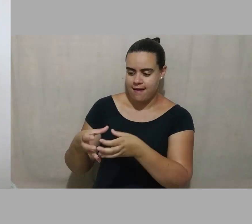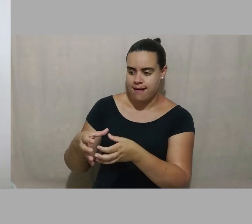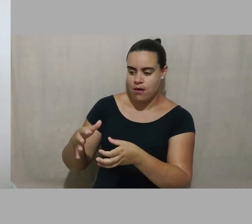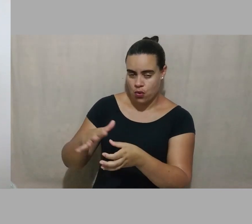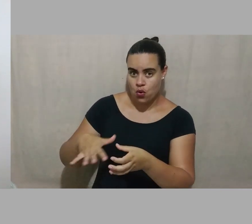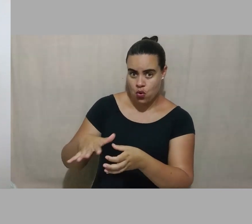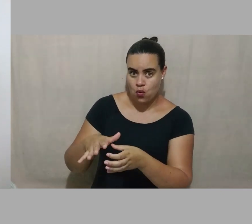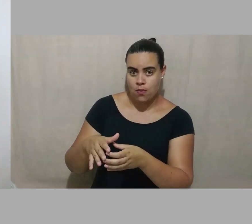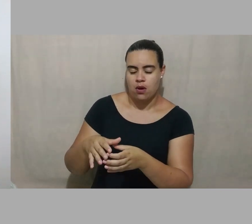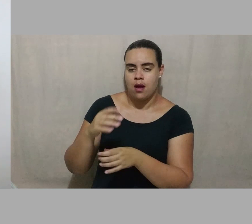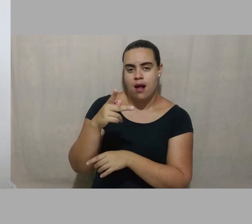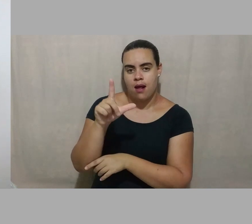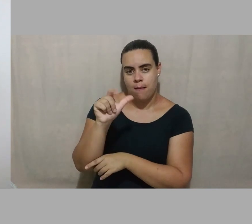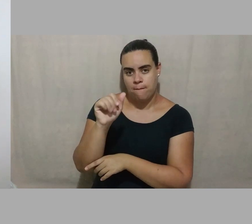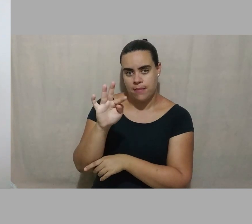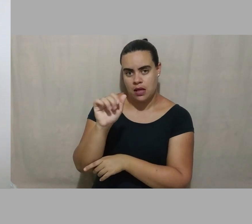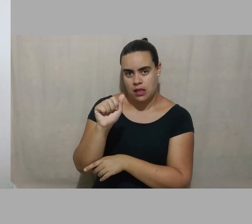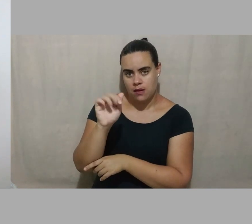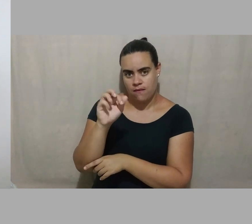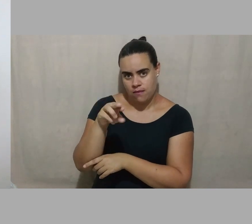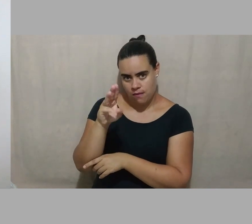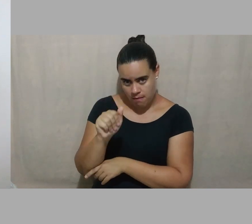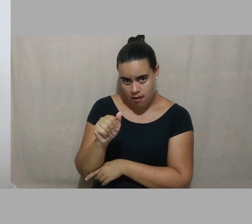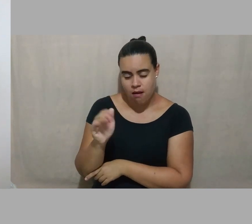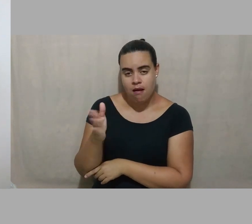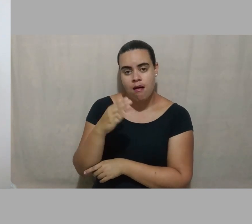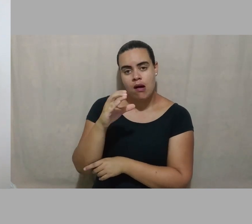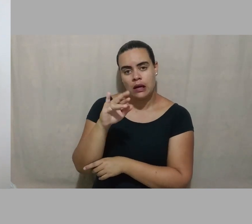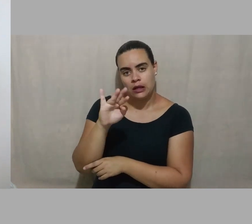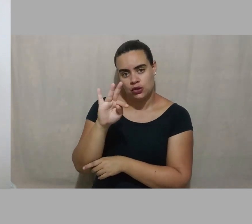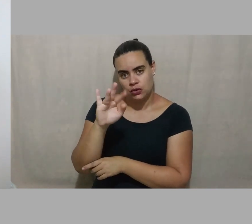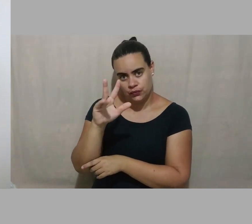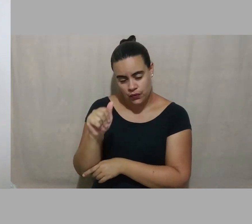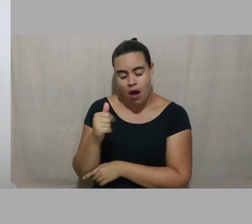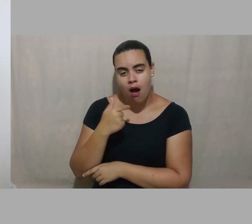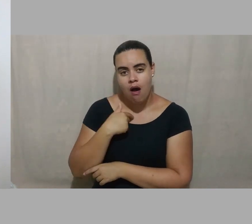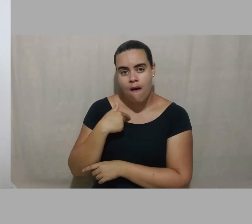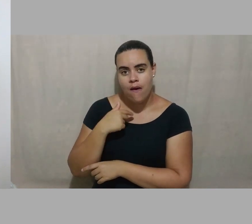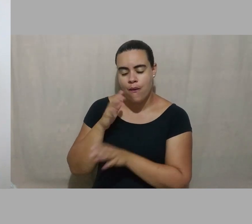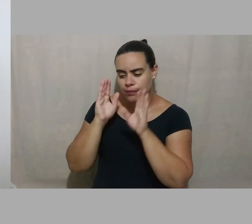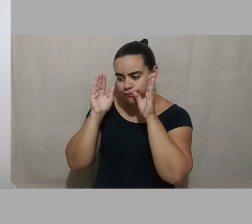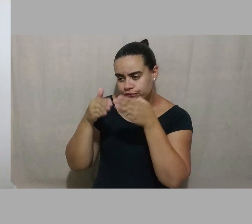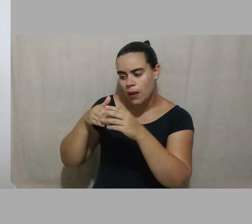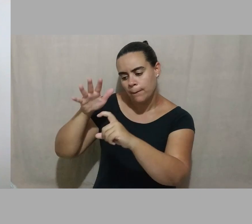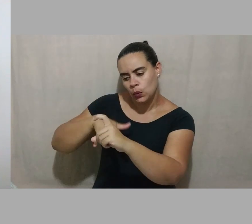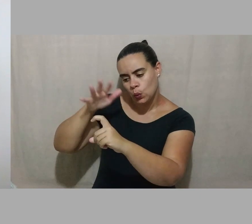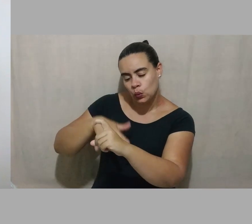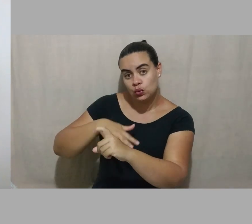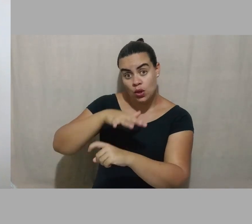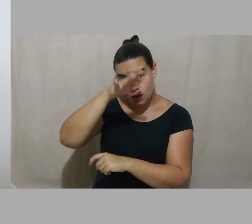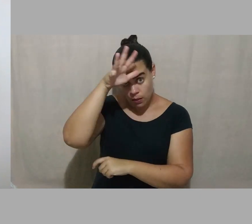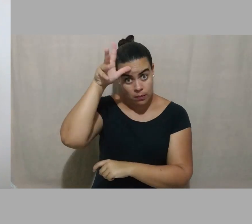Plataforma Criativa. A Honorato Plataforma Criativa é o lugar onde eu venho me debruçado sobre as mitologias amazônicas